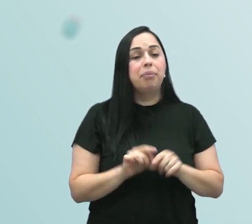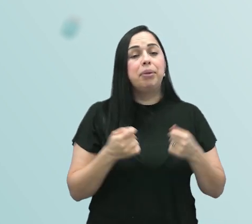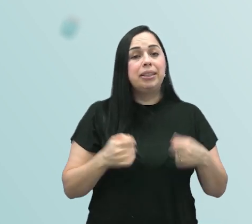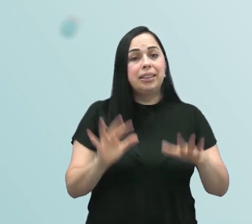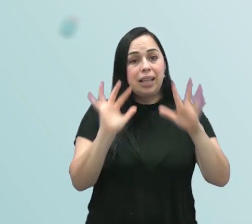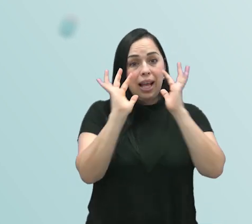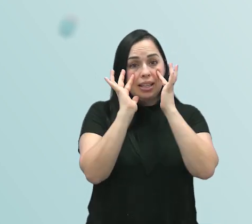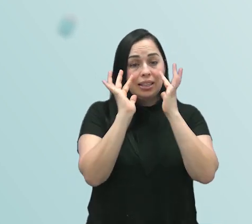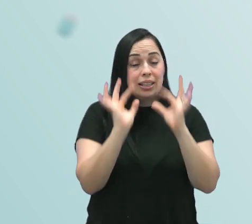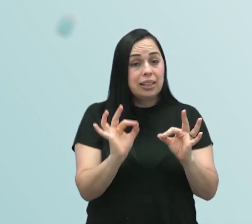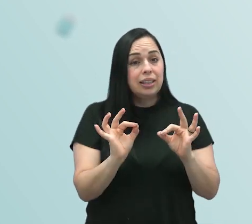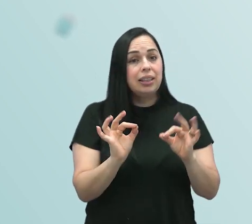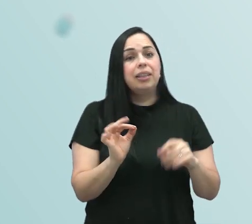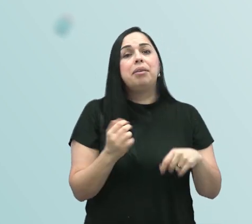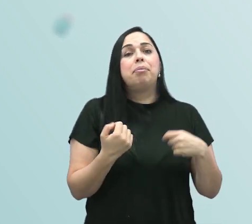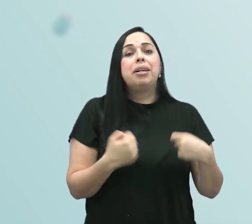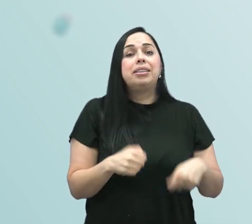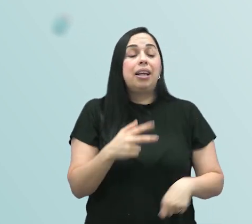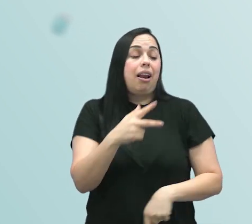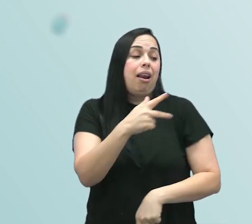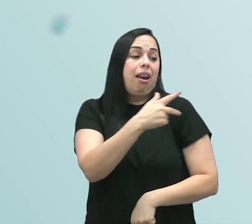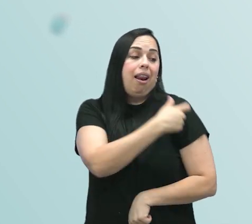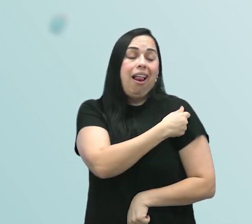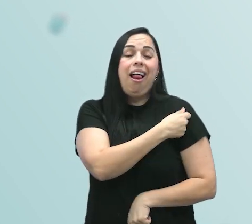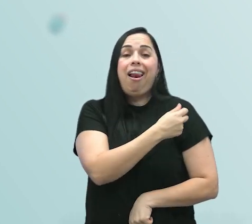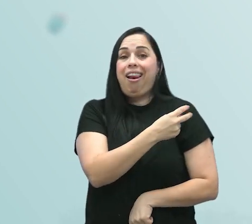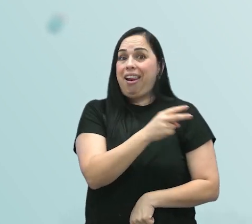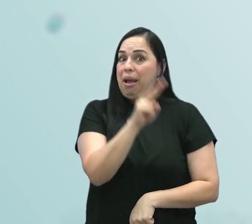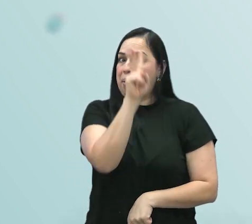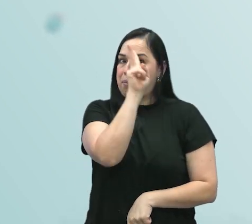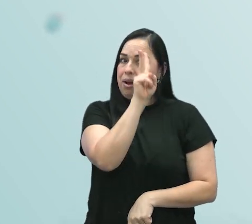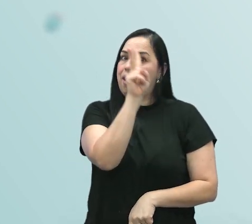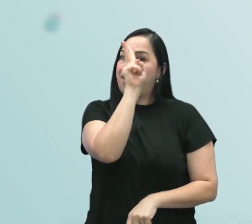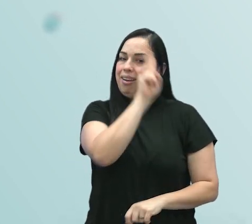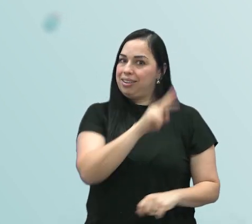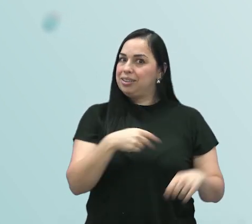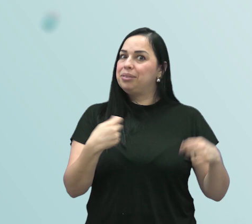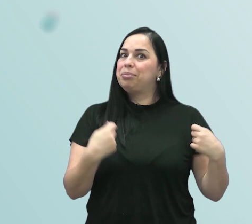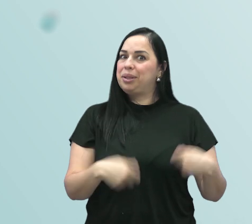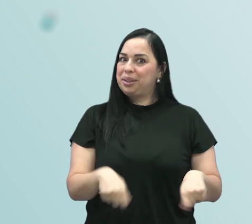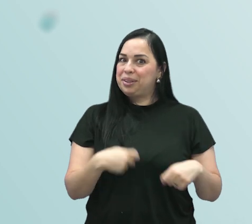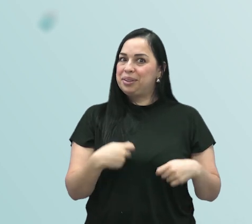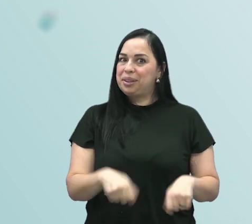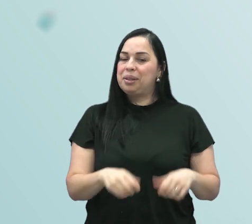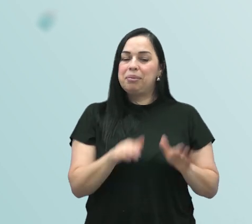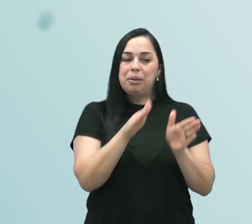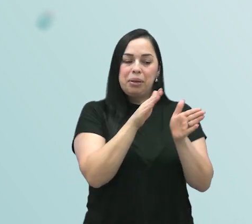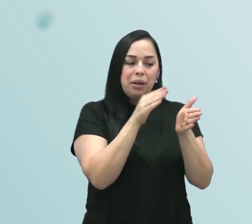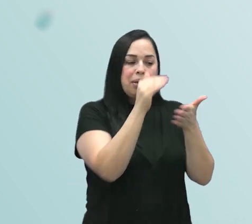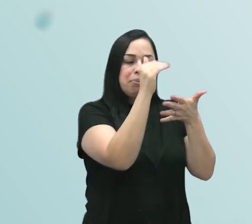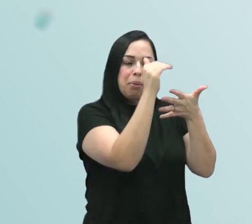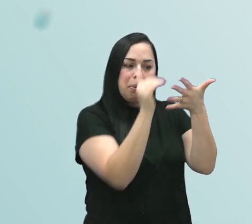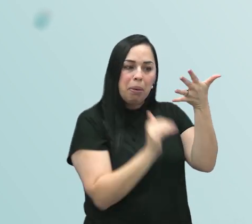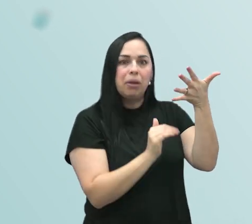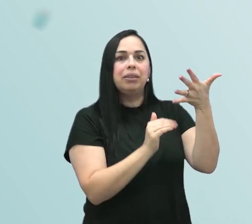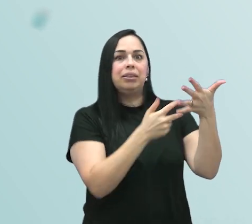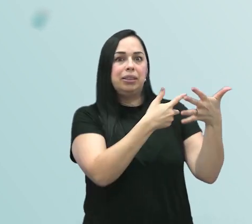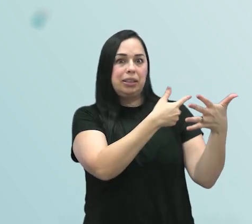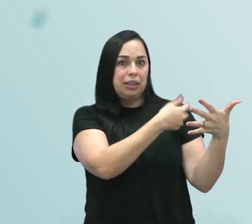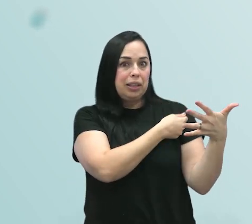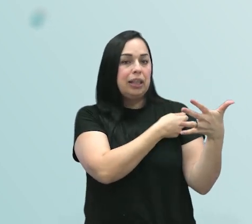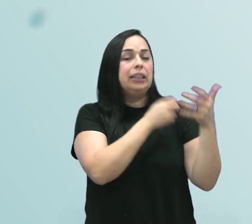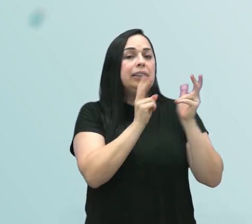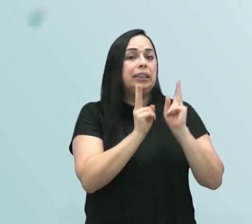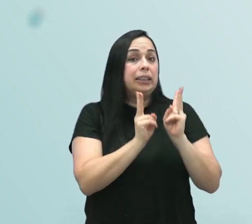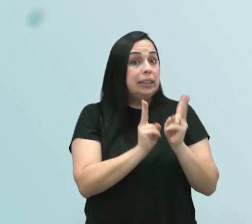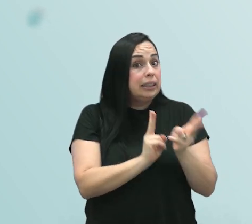tomar cuidado é não esquecer da nossa vacinação. Não podemos deixar nossa vacinação fora de ordem ou não em dia. A